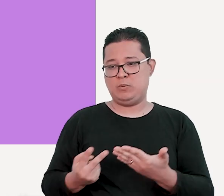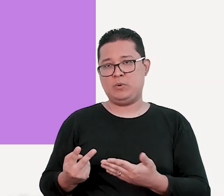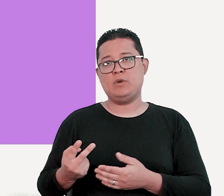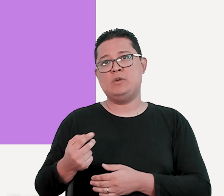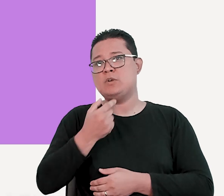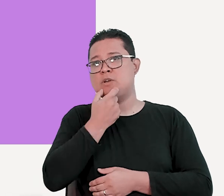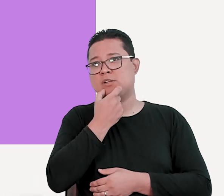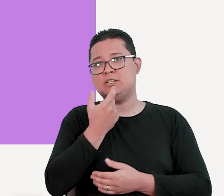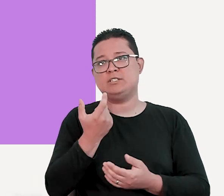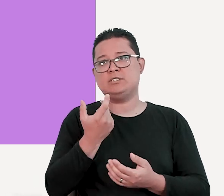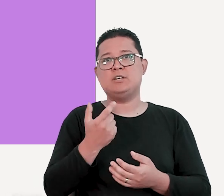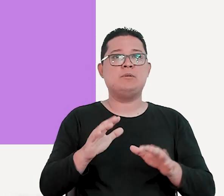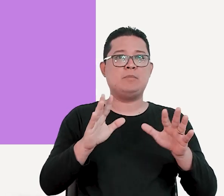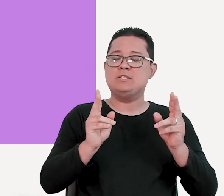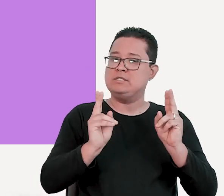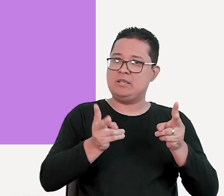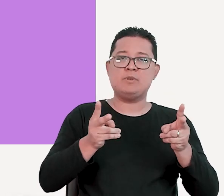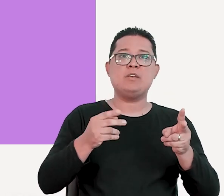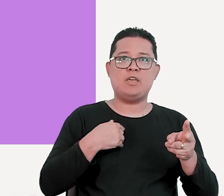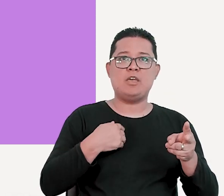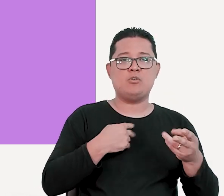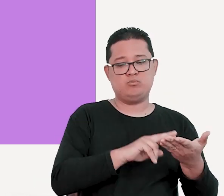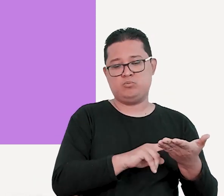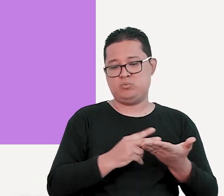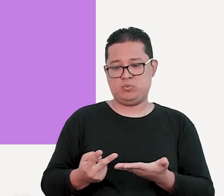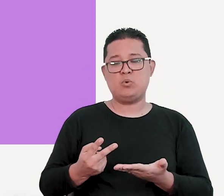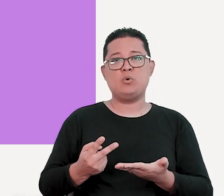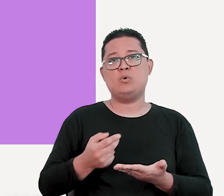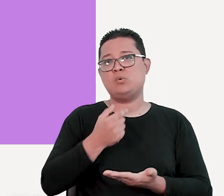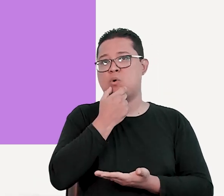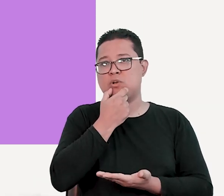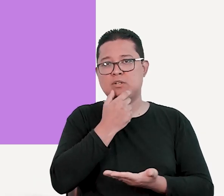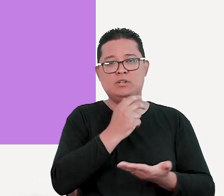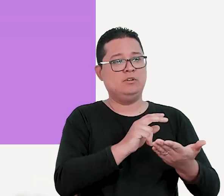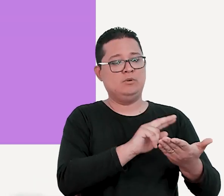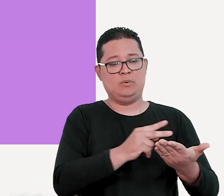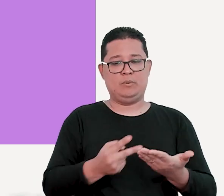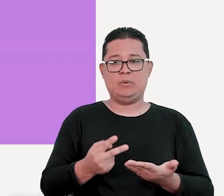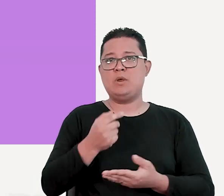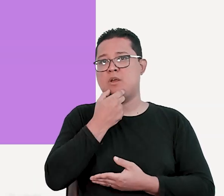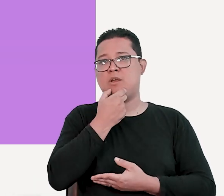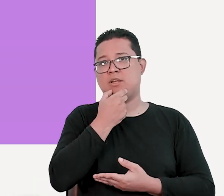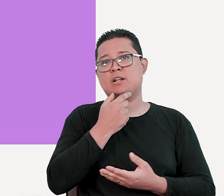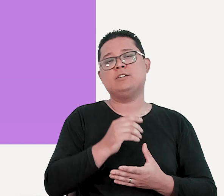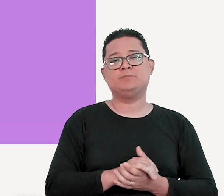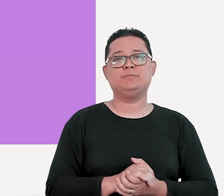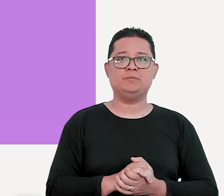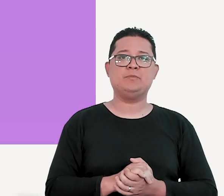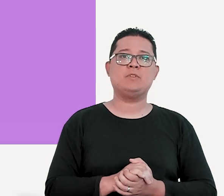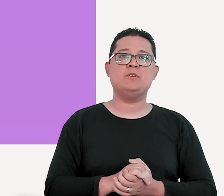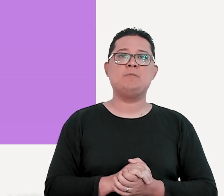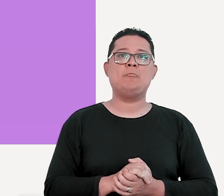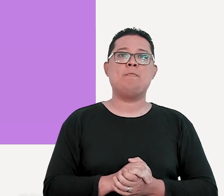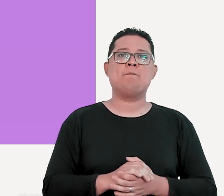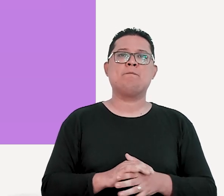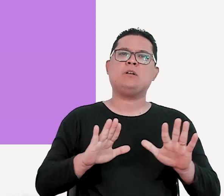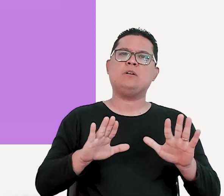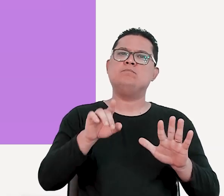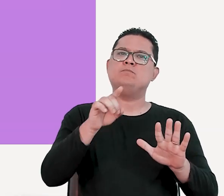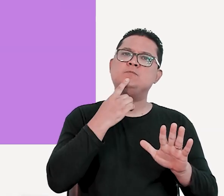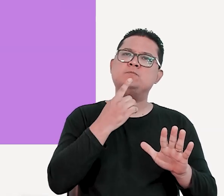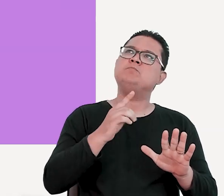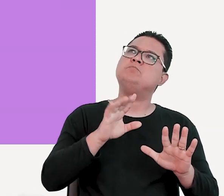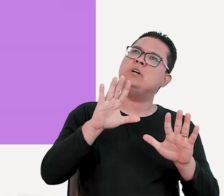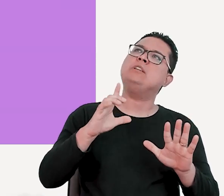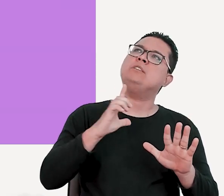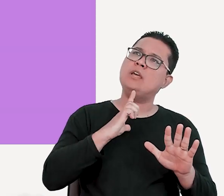escrevo tudo, é 100% em inglês. E aí, você fala assim, Laura, mas tem os produtos da sua empresa aqui no Brasil?